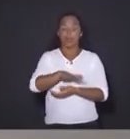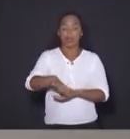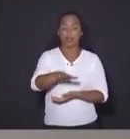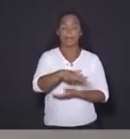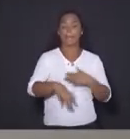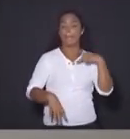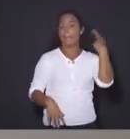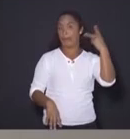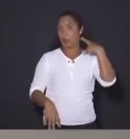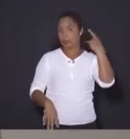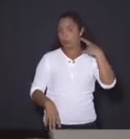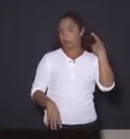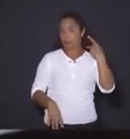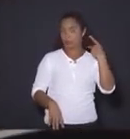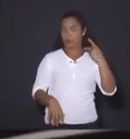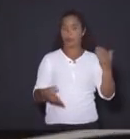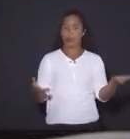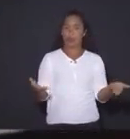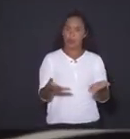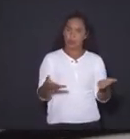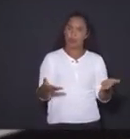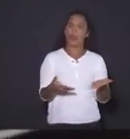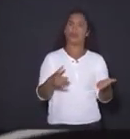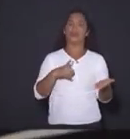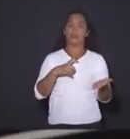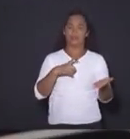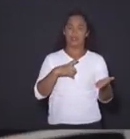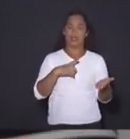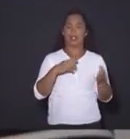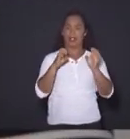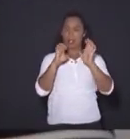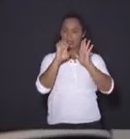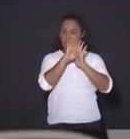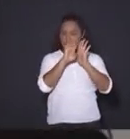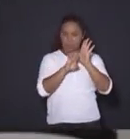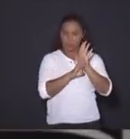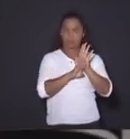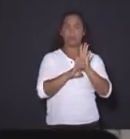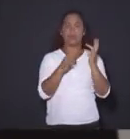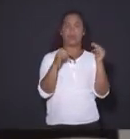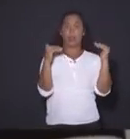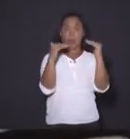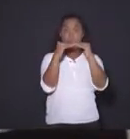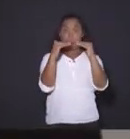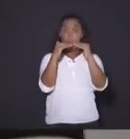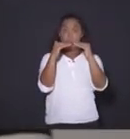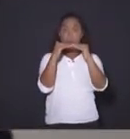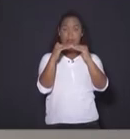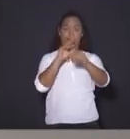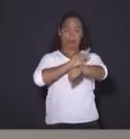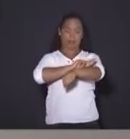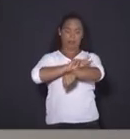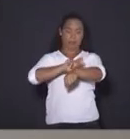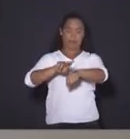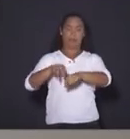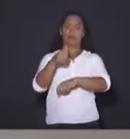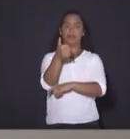mais específico o que é hoje a gente tem um estatuto da igualdade racial que é uma lei 12 mil